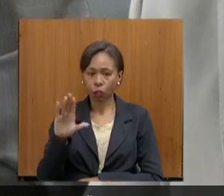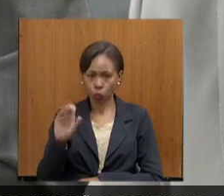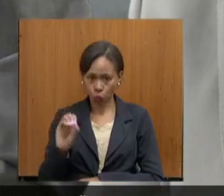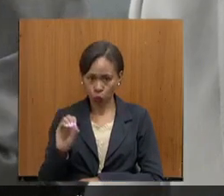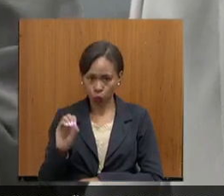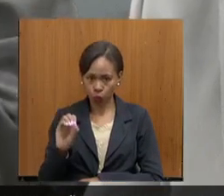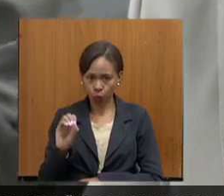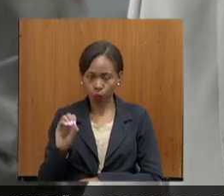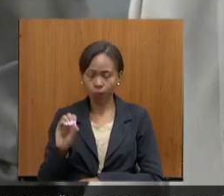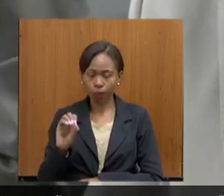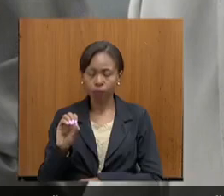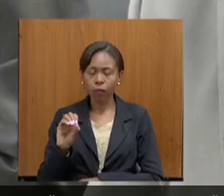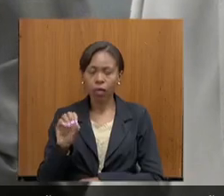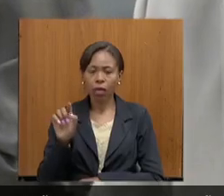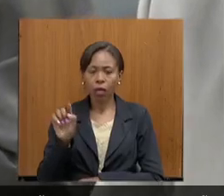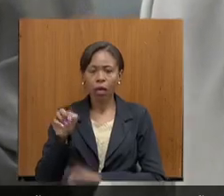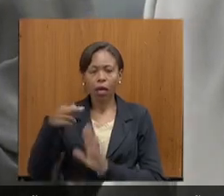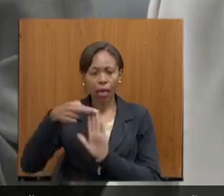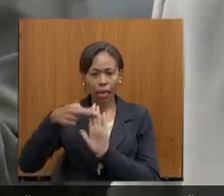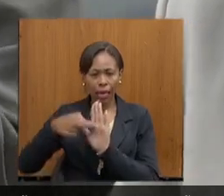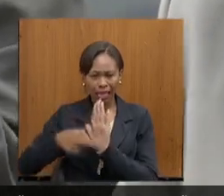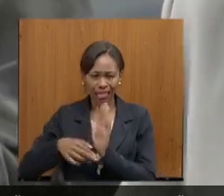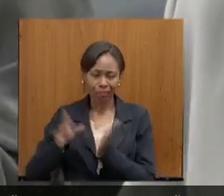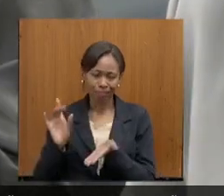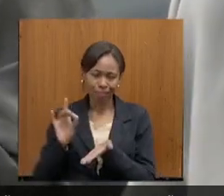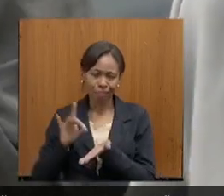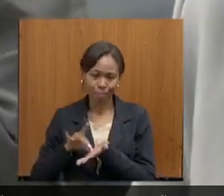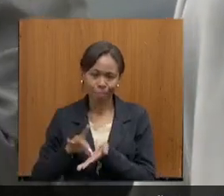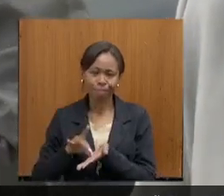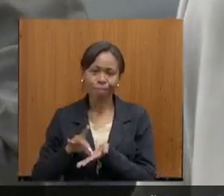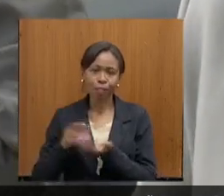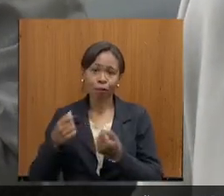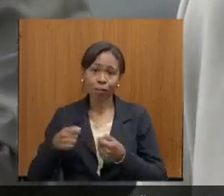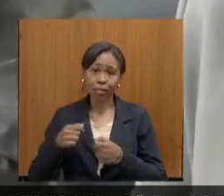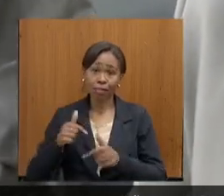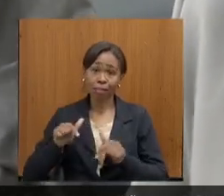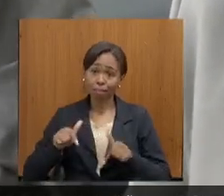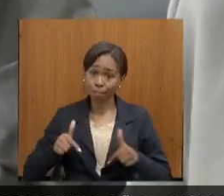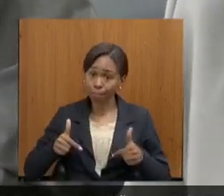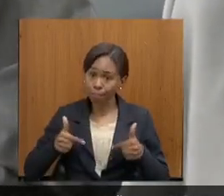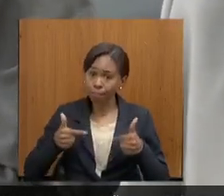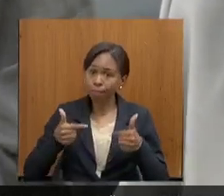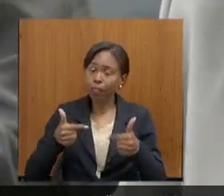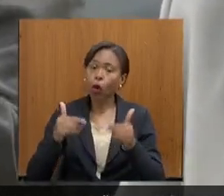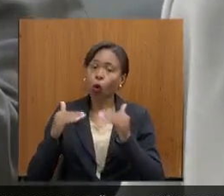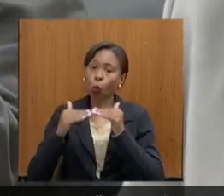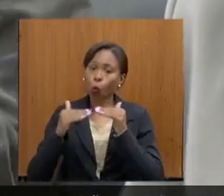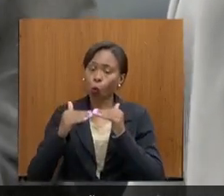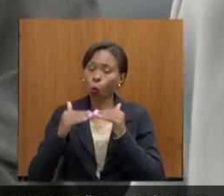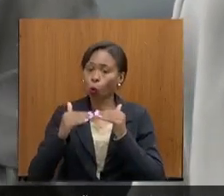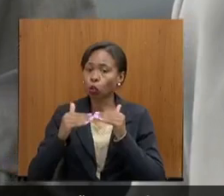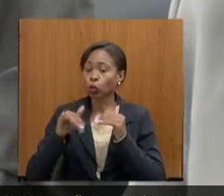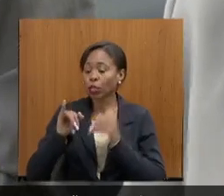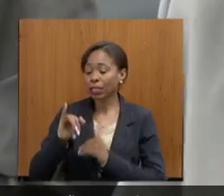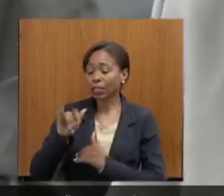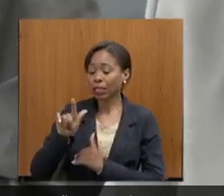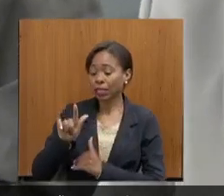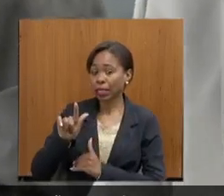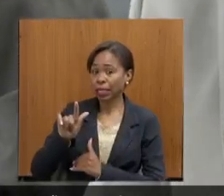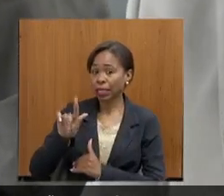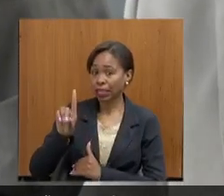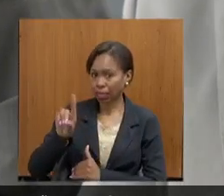né Para ele levar para elegibilidade São inversamente proporcional ao ao IDH então ele é